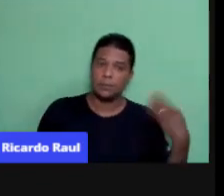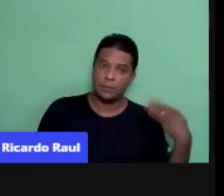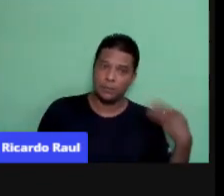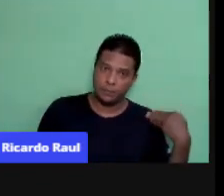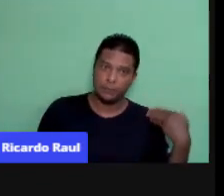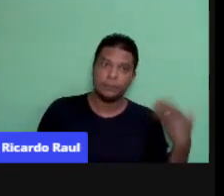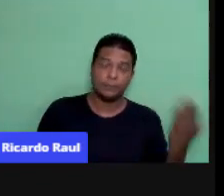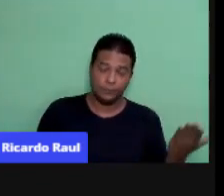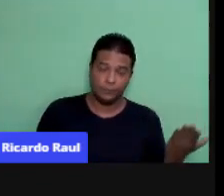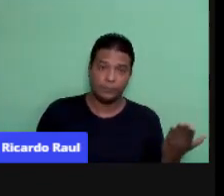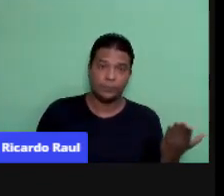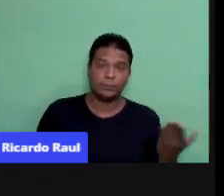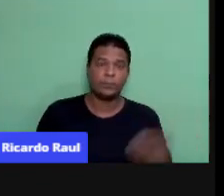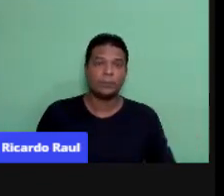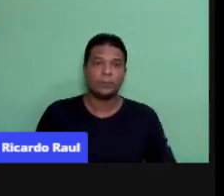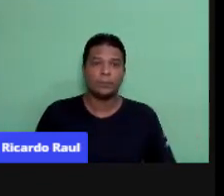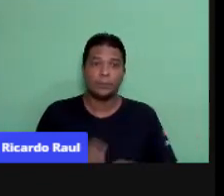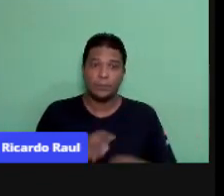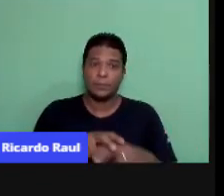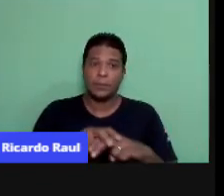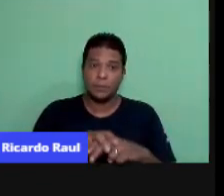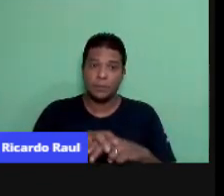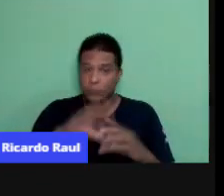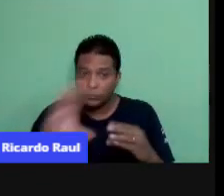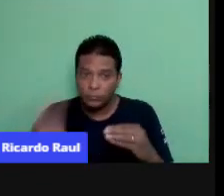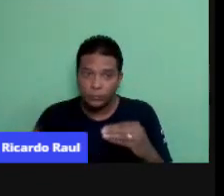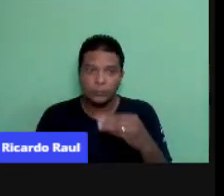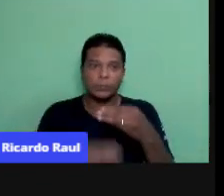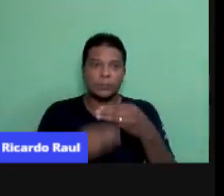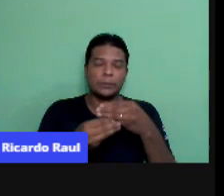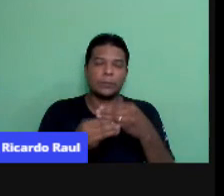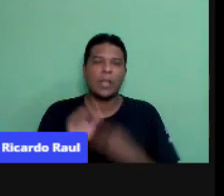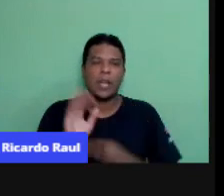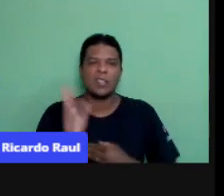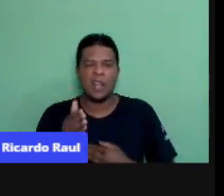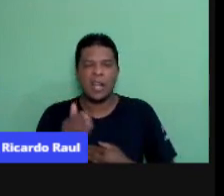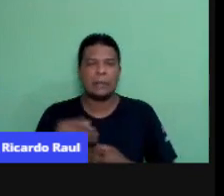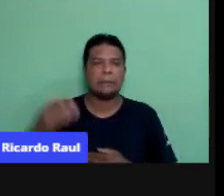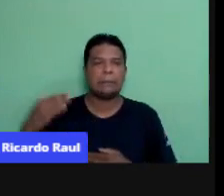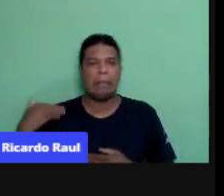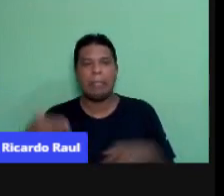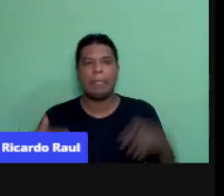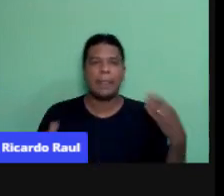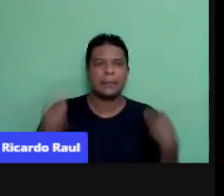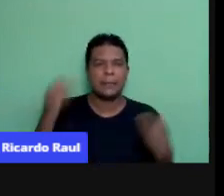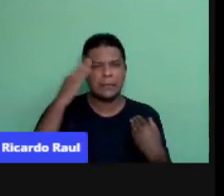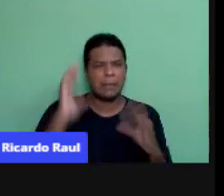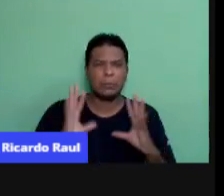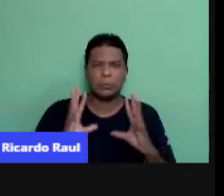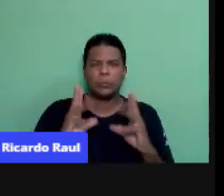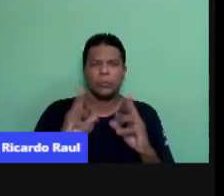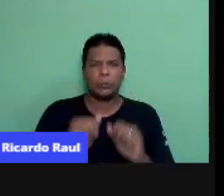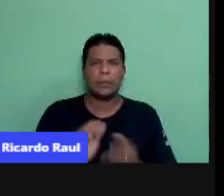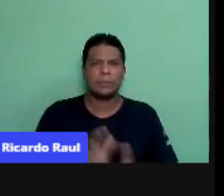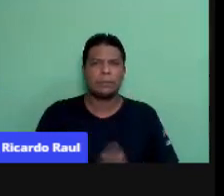são atividades complementares. Ah, eu já trabalhei direita e esquerda, meus alunos já sabem tudo de direita e